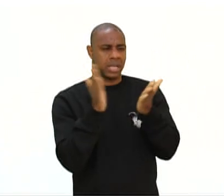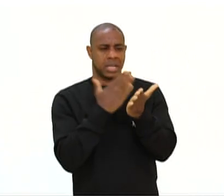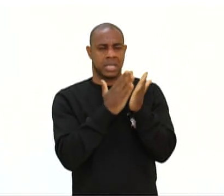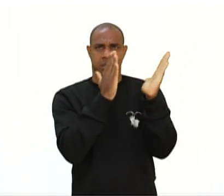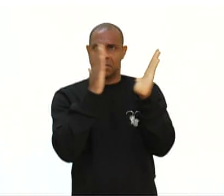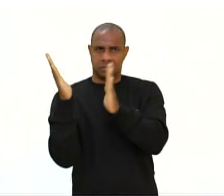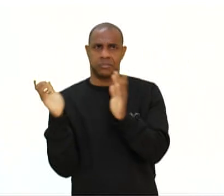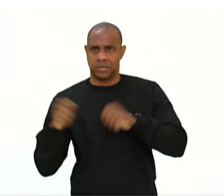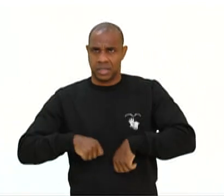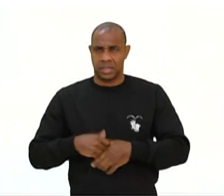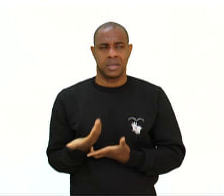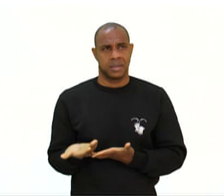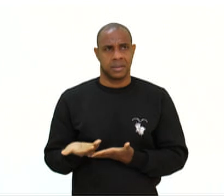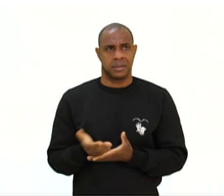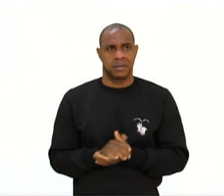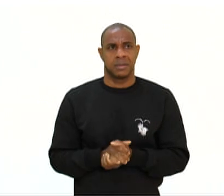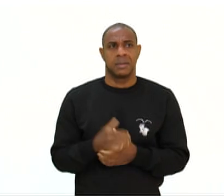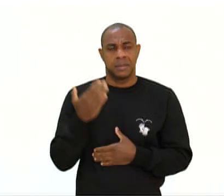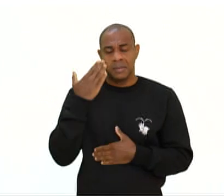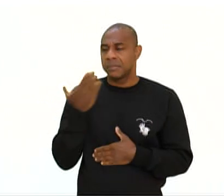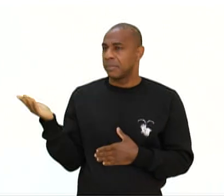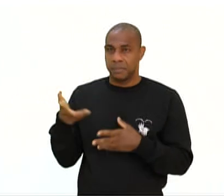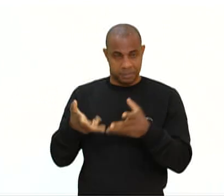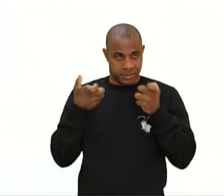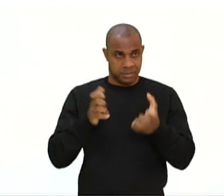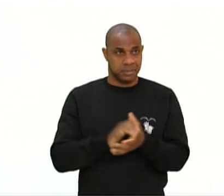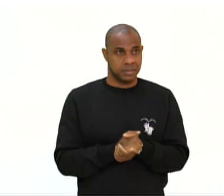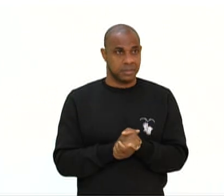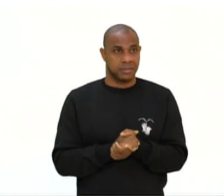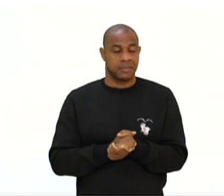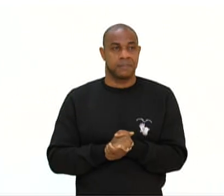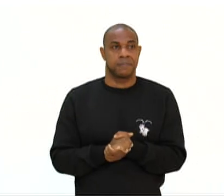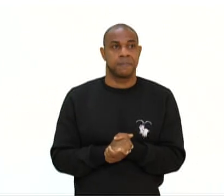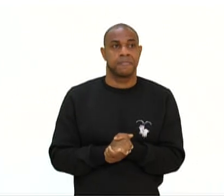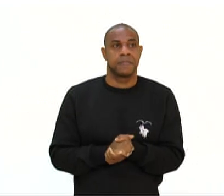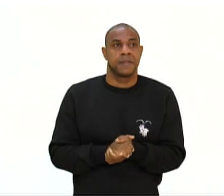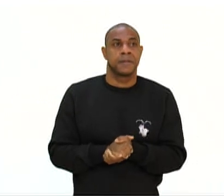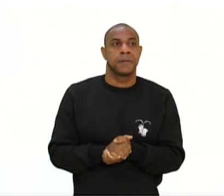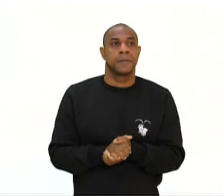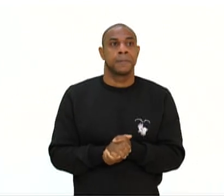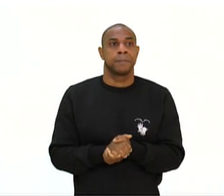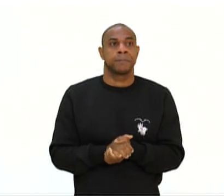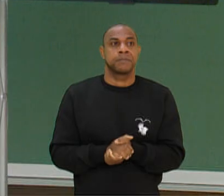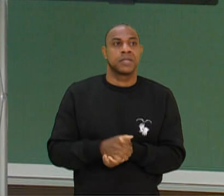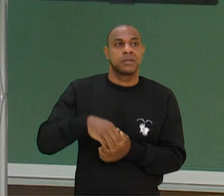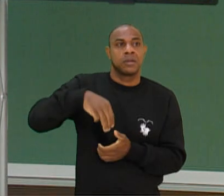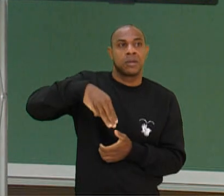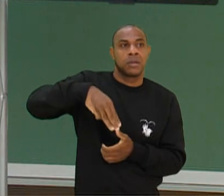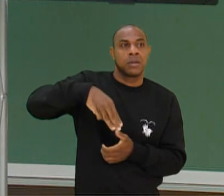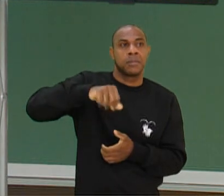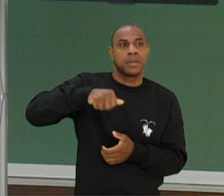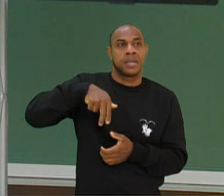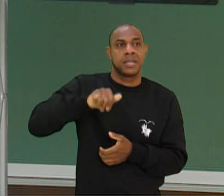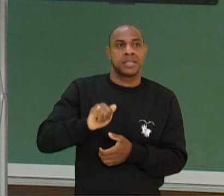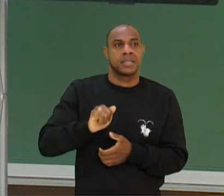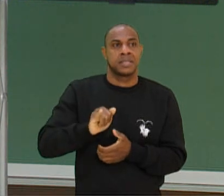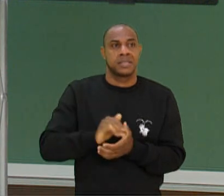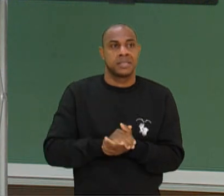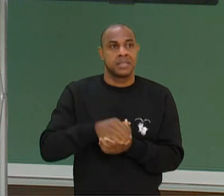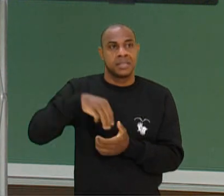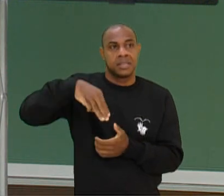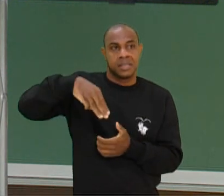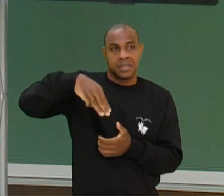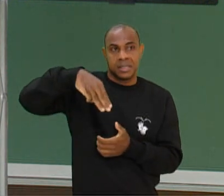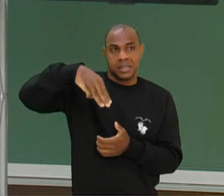Entenderam? O que vocês têm que saber então? Pensem lá. Much, incontável. Many, contável. E quando eu coloco not,